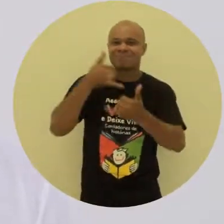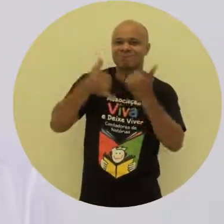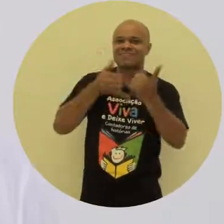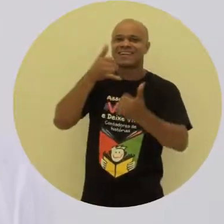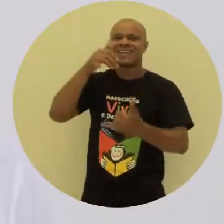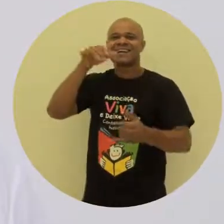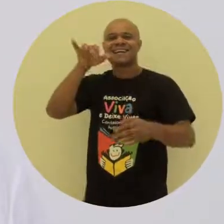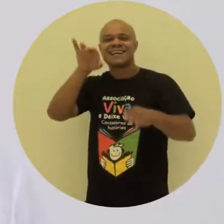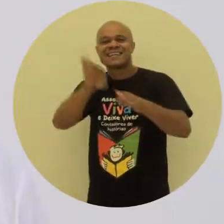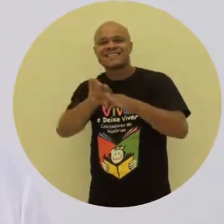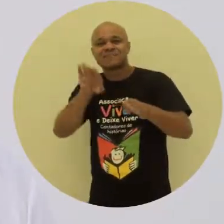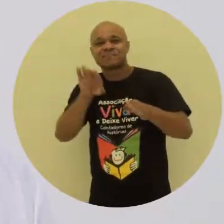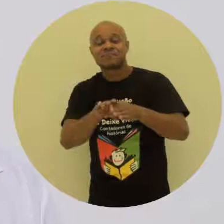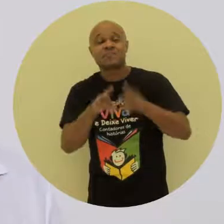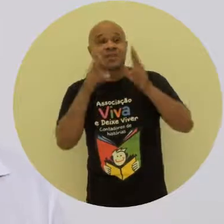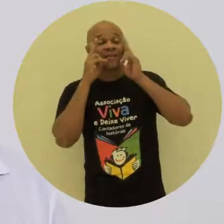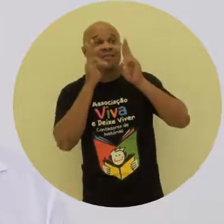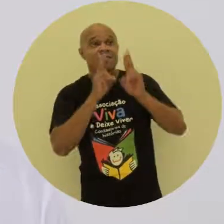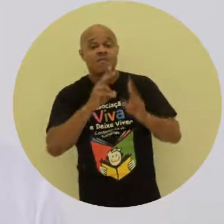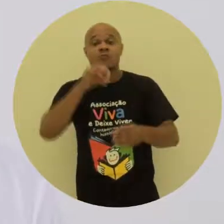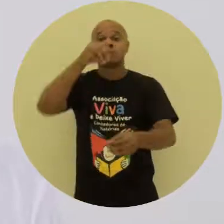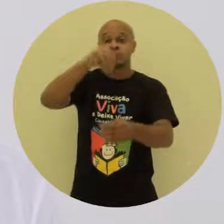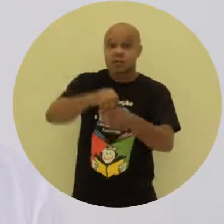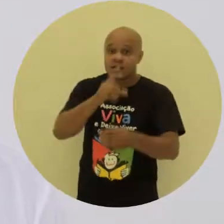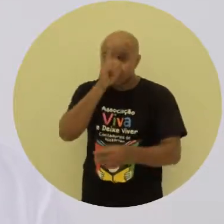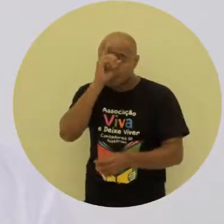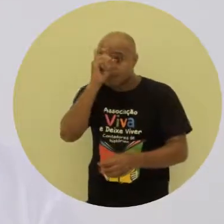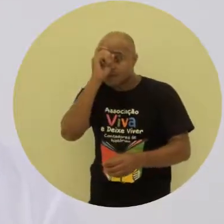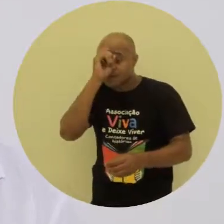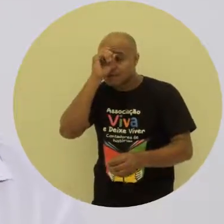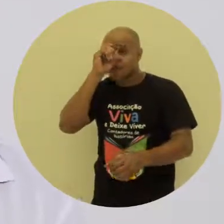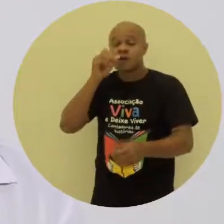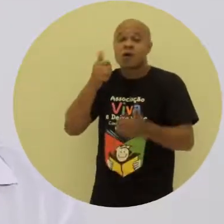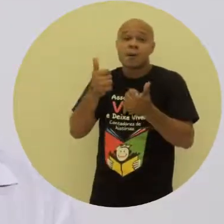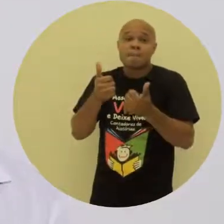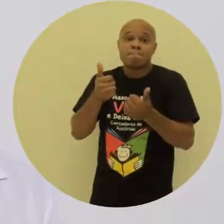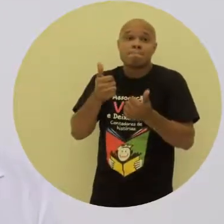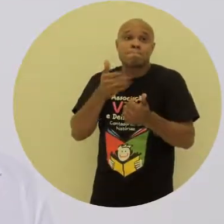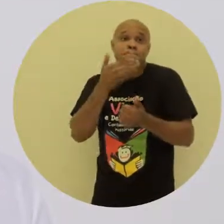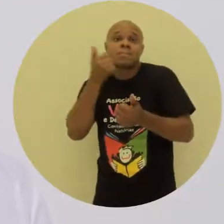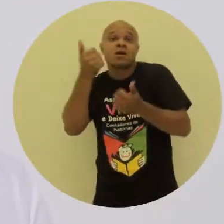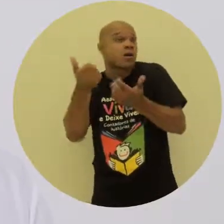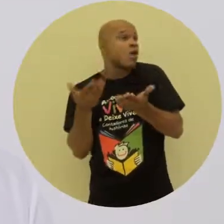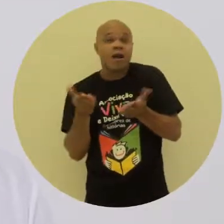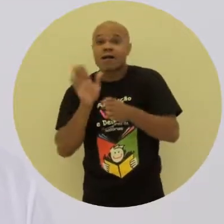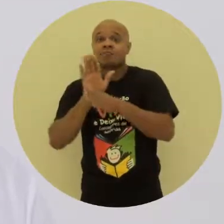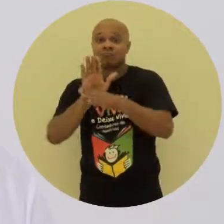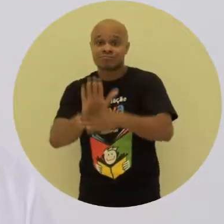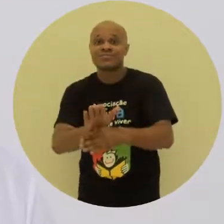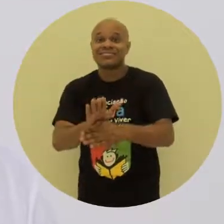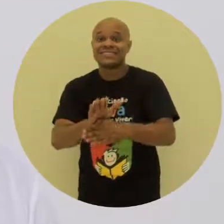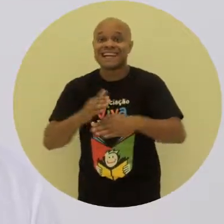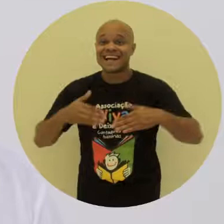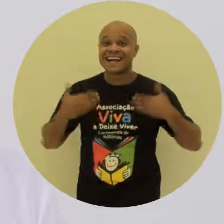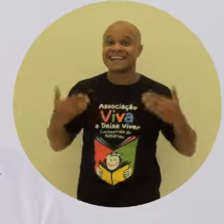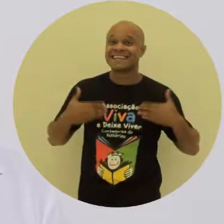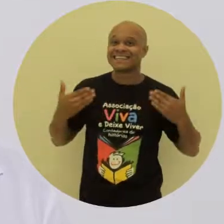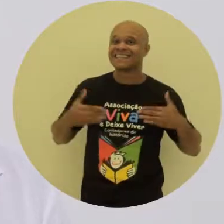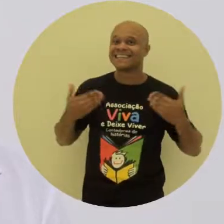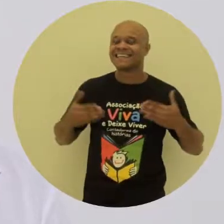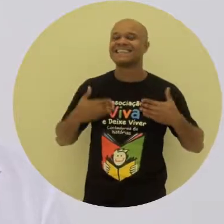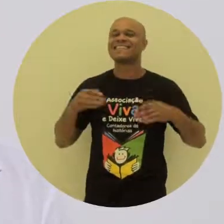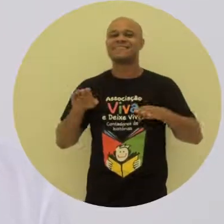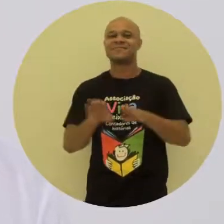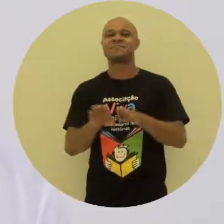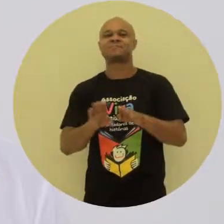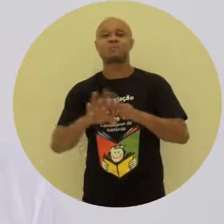visando transformar a internação de crianças e adolescentes em um momento mais agradável, mais alegre e também